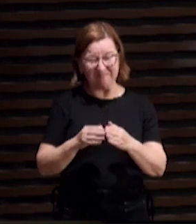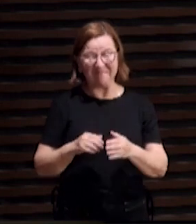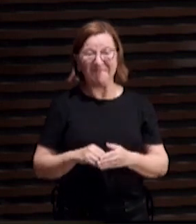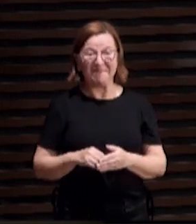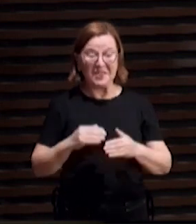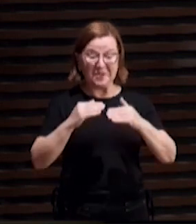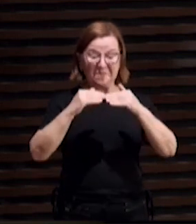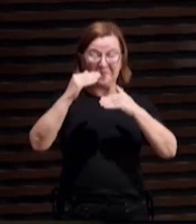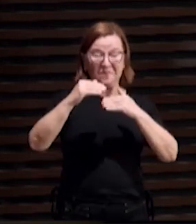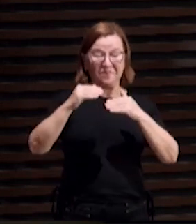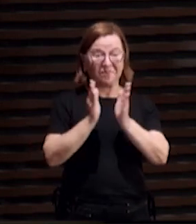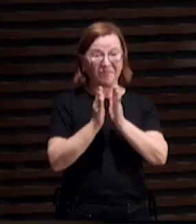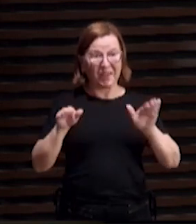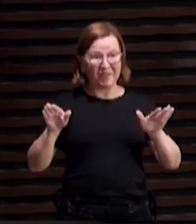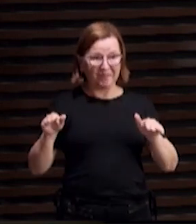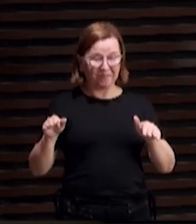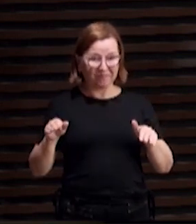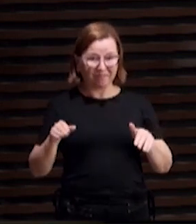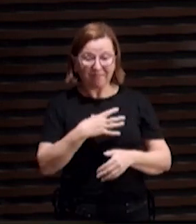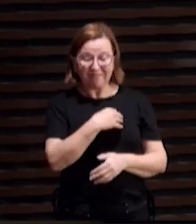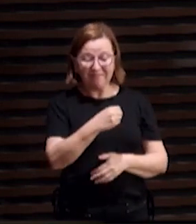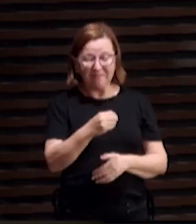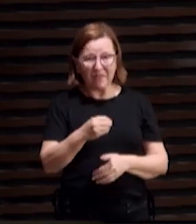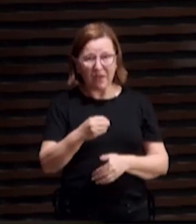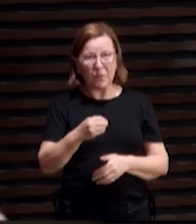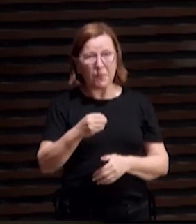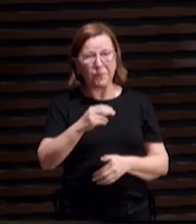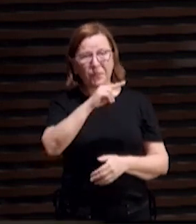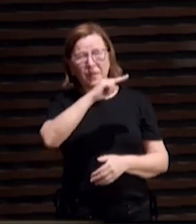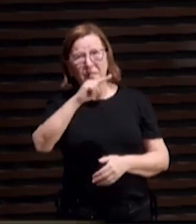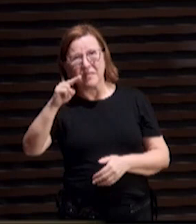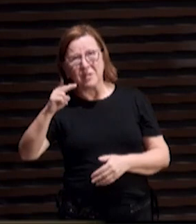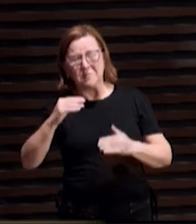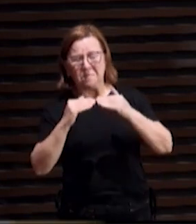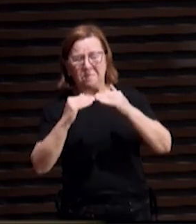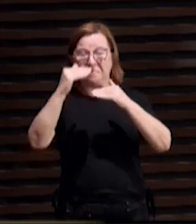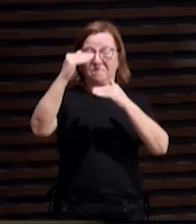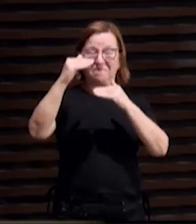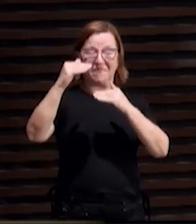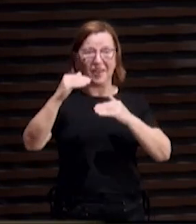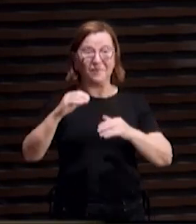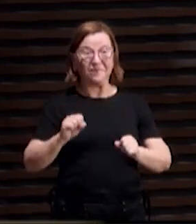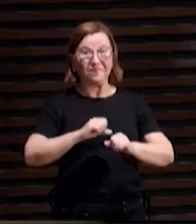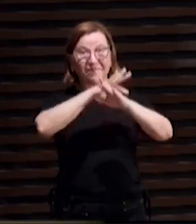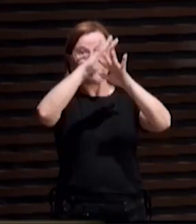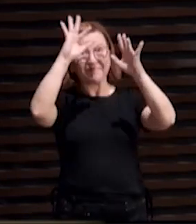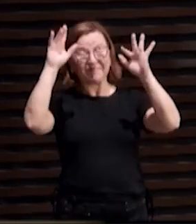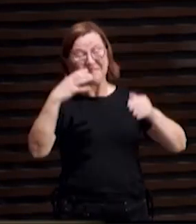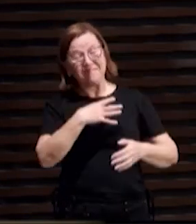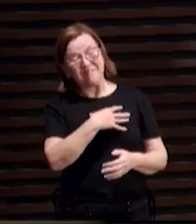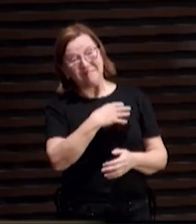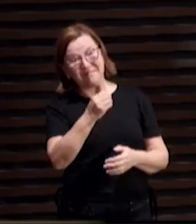superior aos anjos, quanto herdou mais excelente nome do que eles. Glória seja ao Filho.